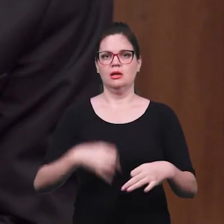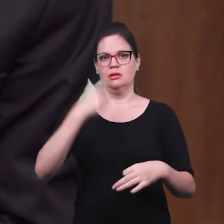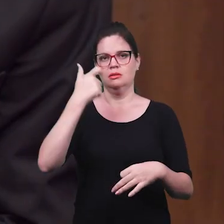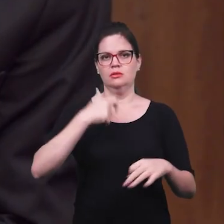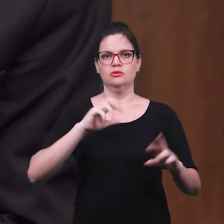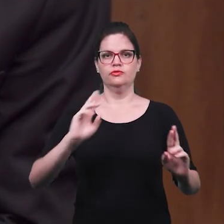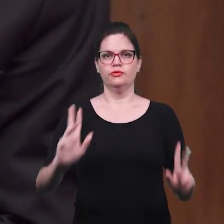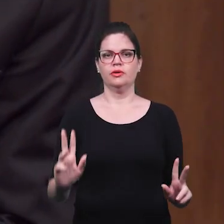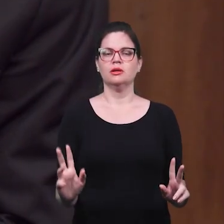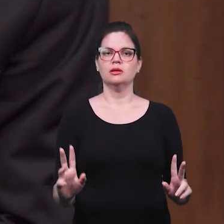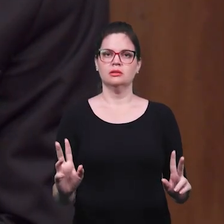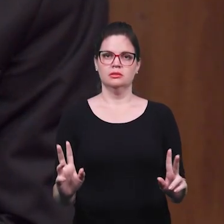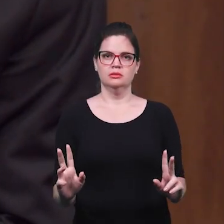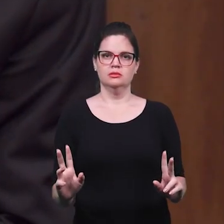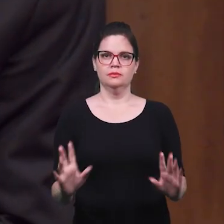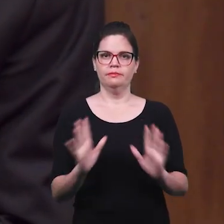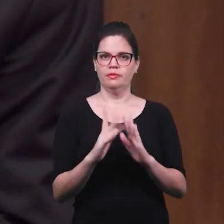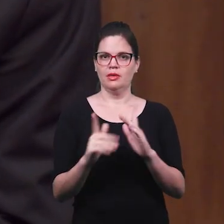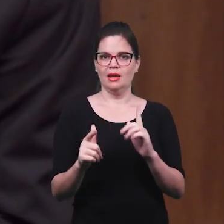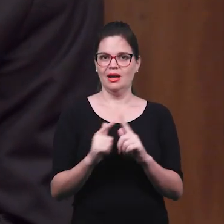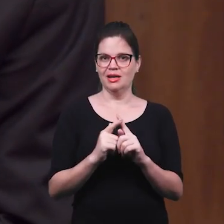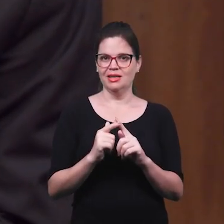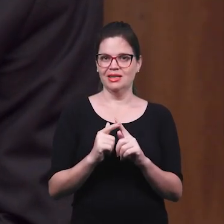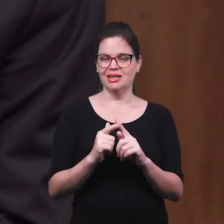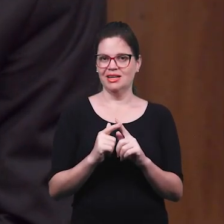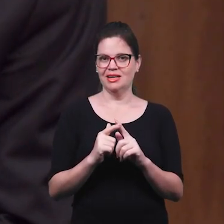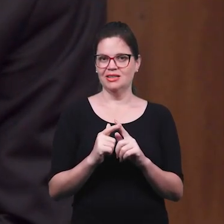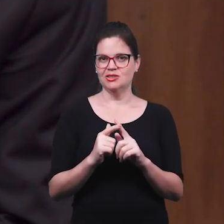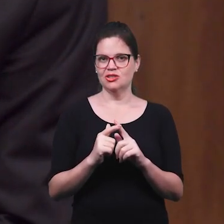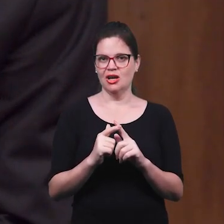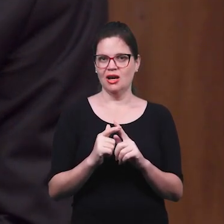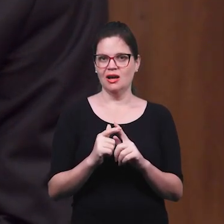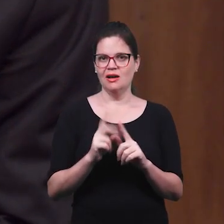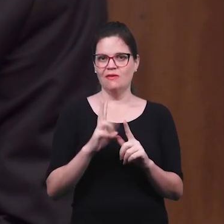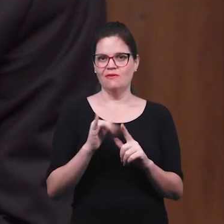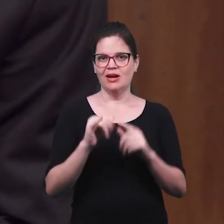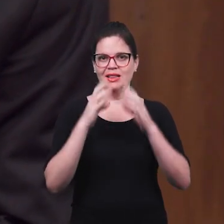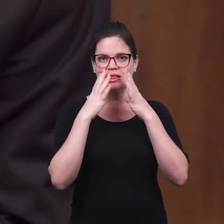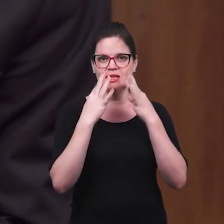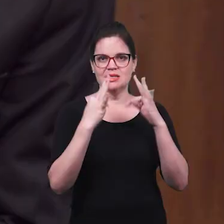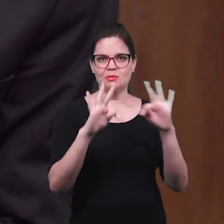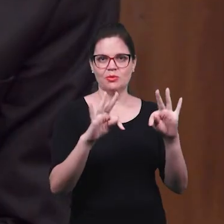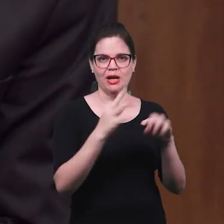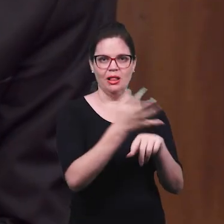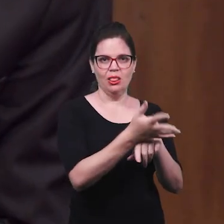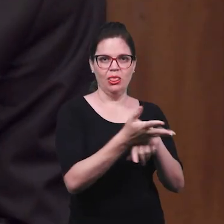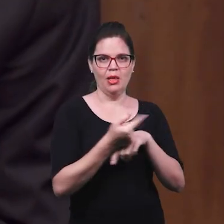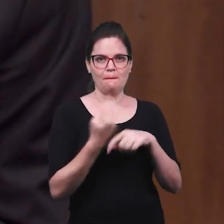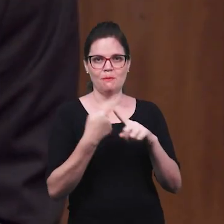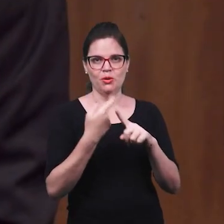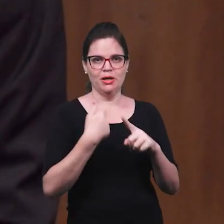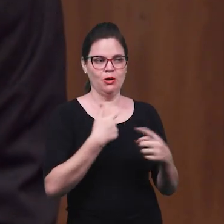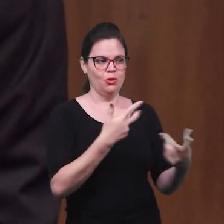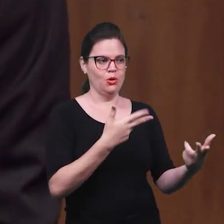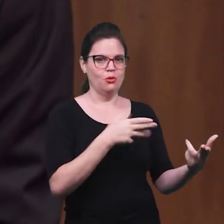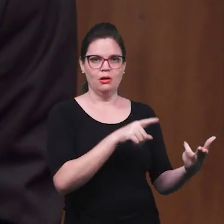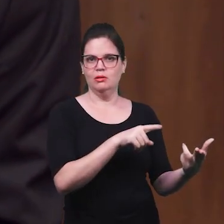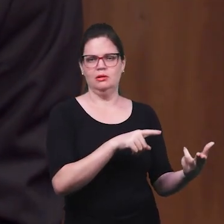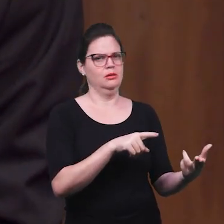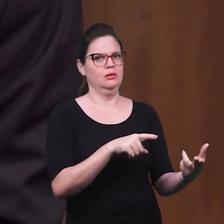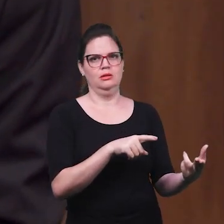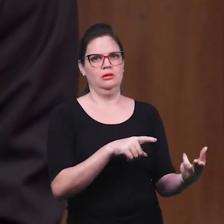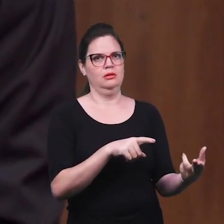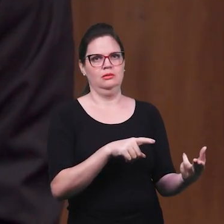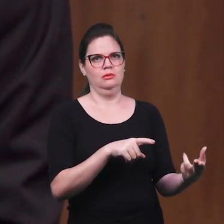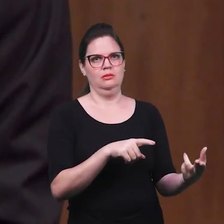diferente. A igreja não atrai porque é igual. A igreja atrai porque ela é diferente. O igual não atrai, porque o igual